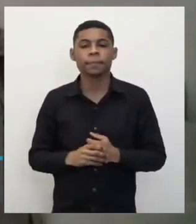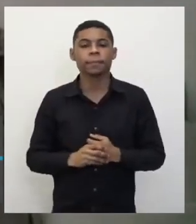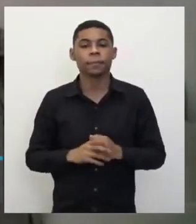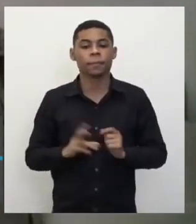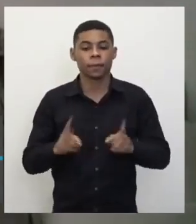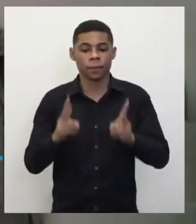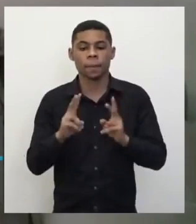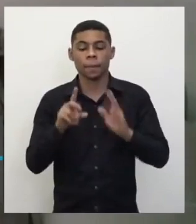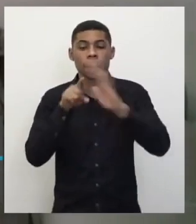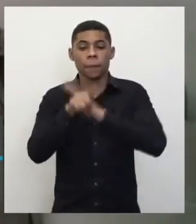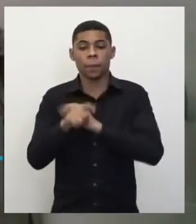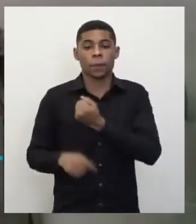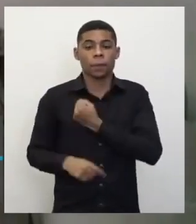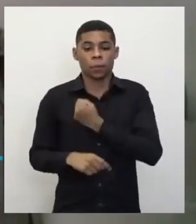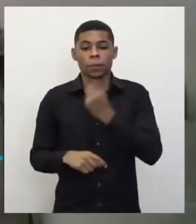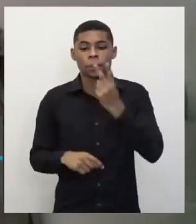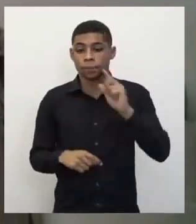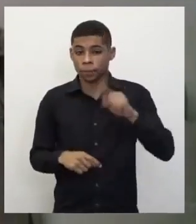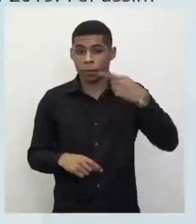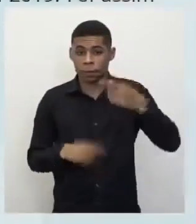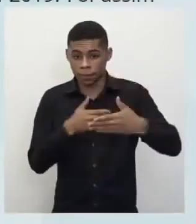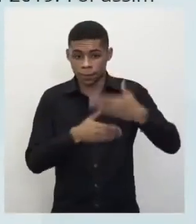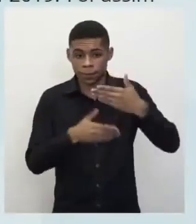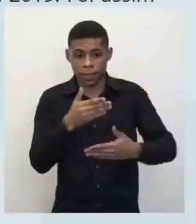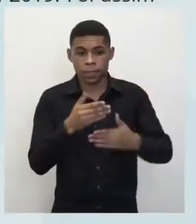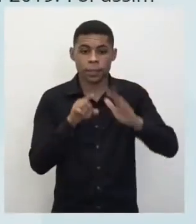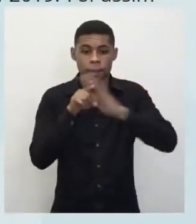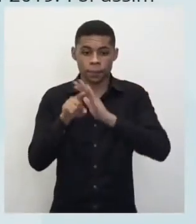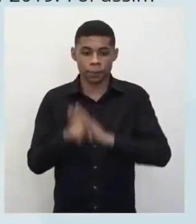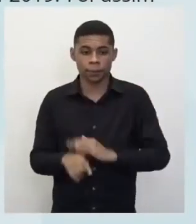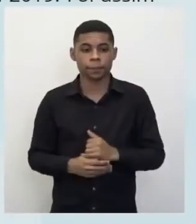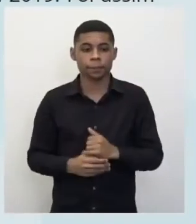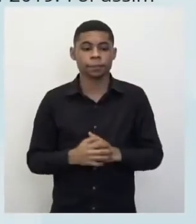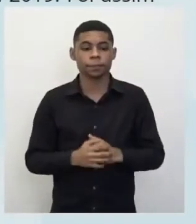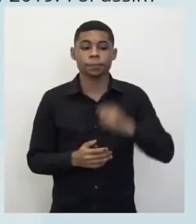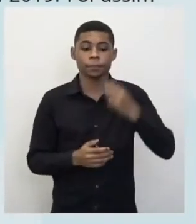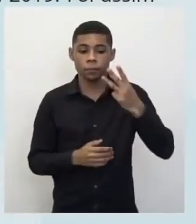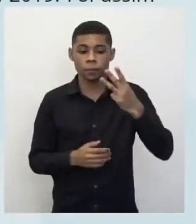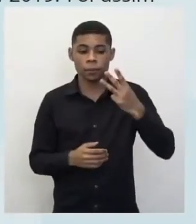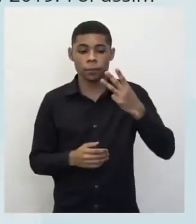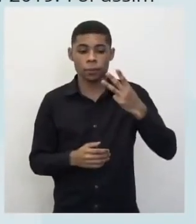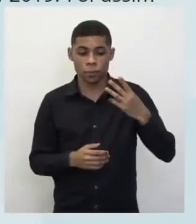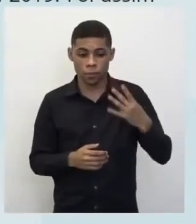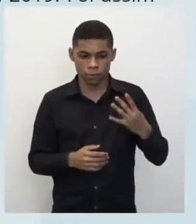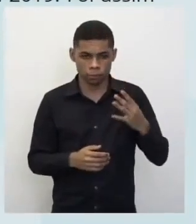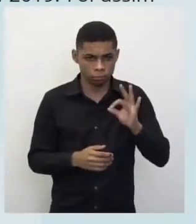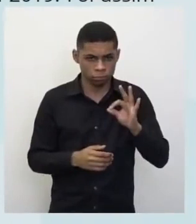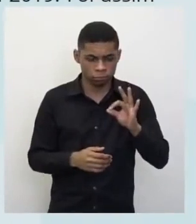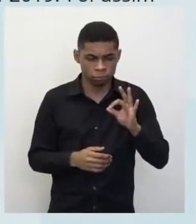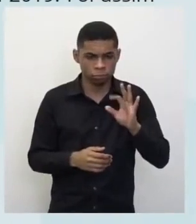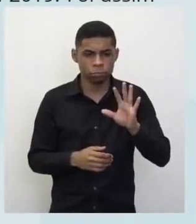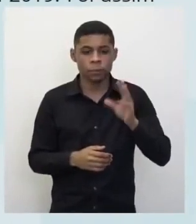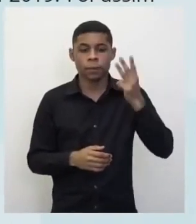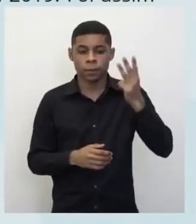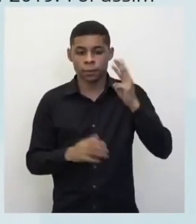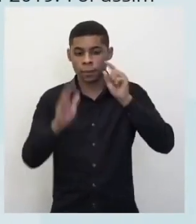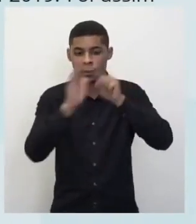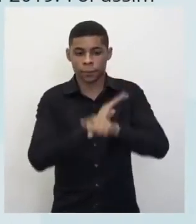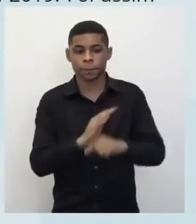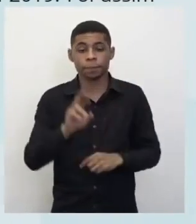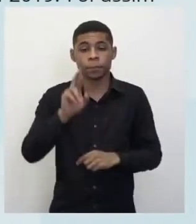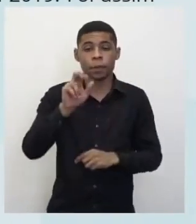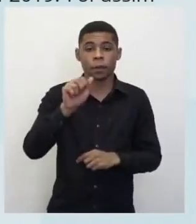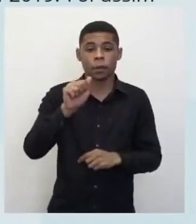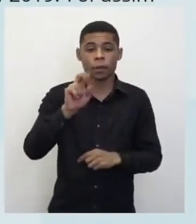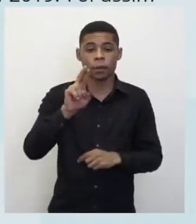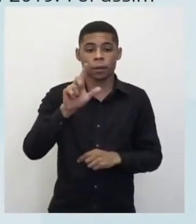foi a pergunta 2. Próximo slide das perguntas 3 e 4, é isso? Vamos lá. Pergunta 3, primeiro só